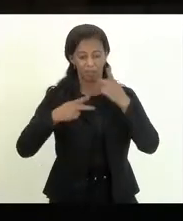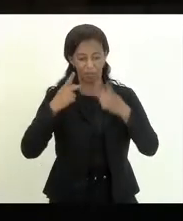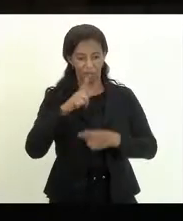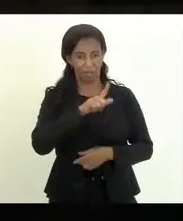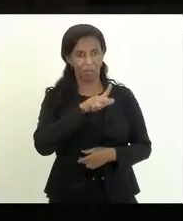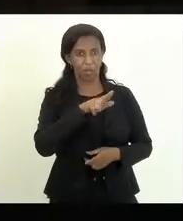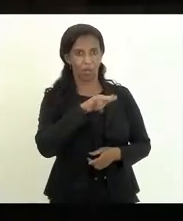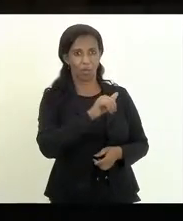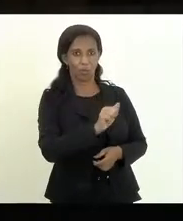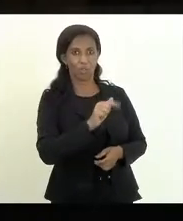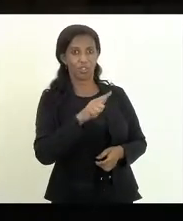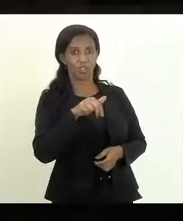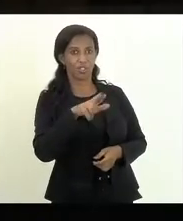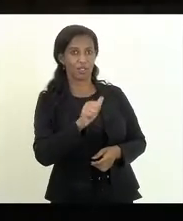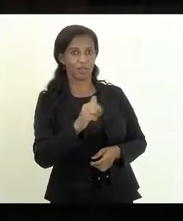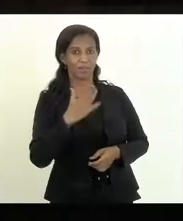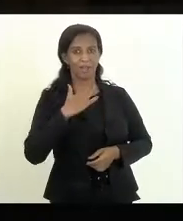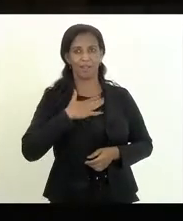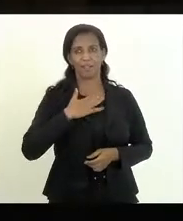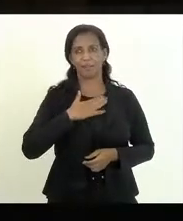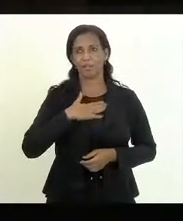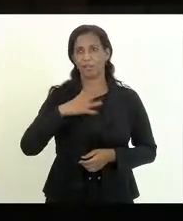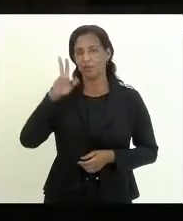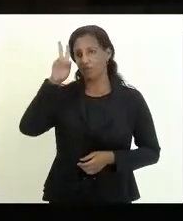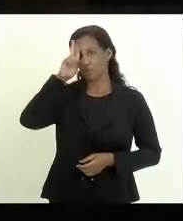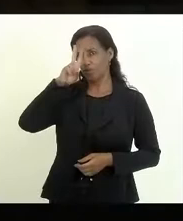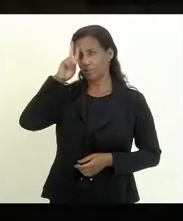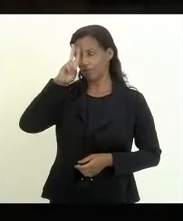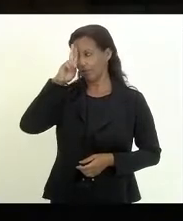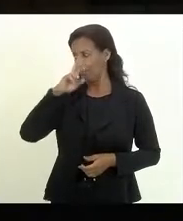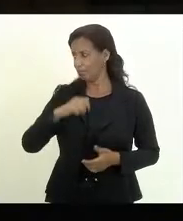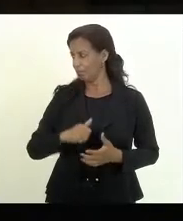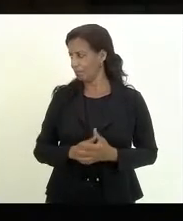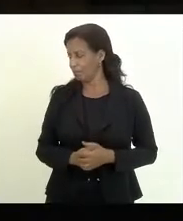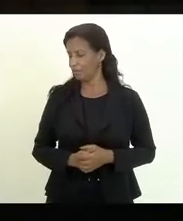Gama é falar da minha história.